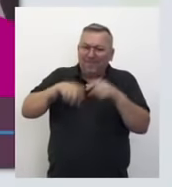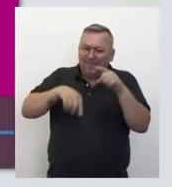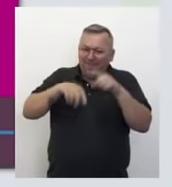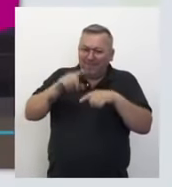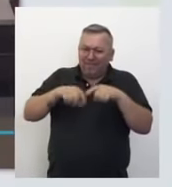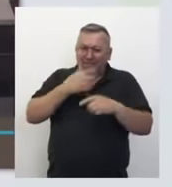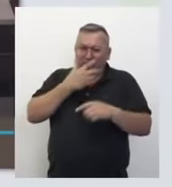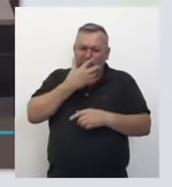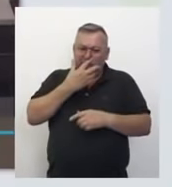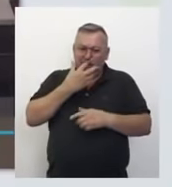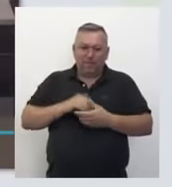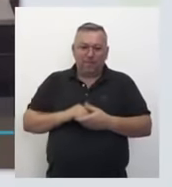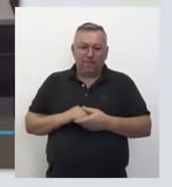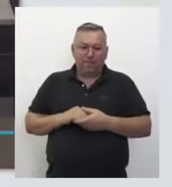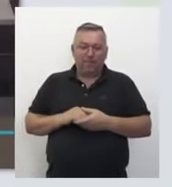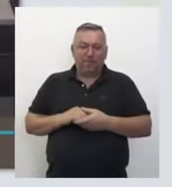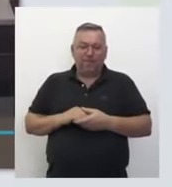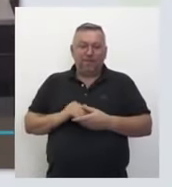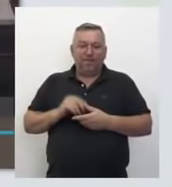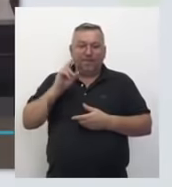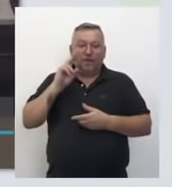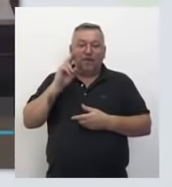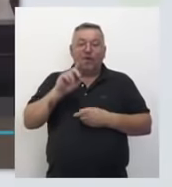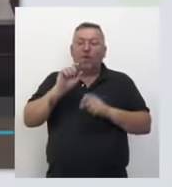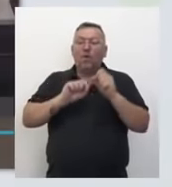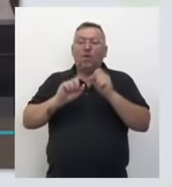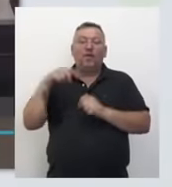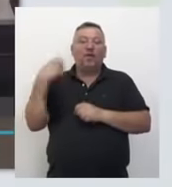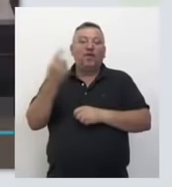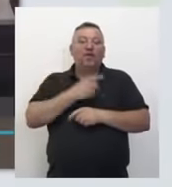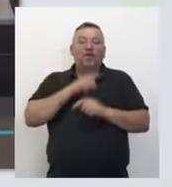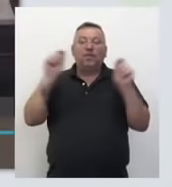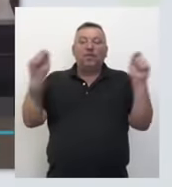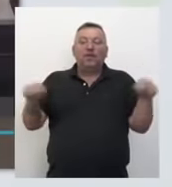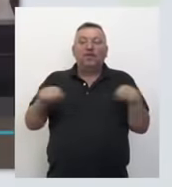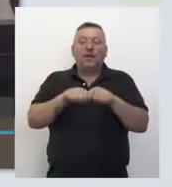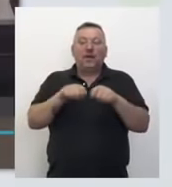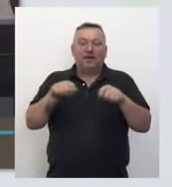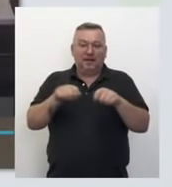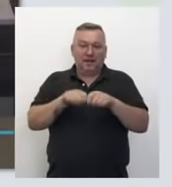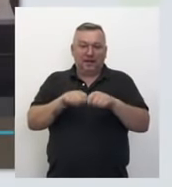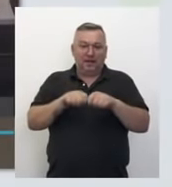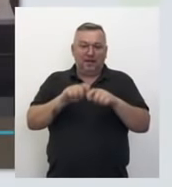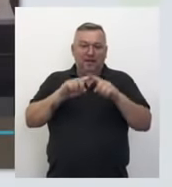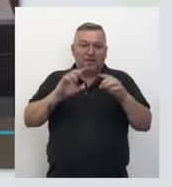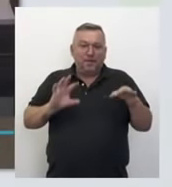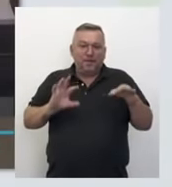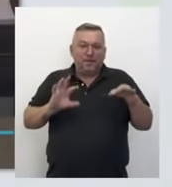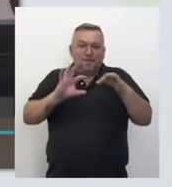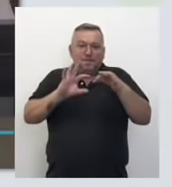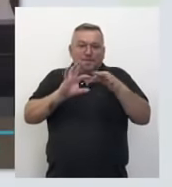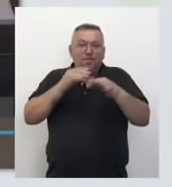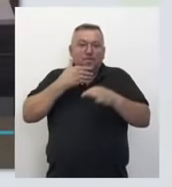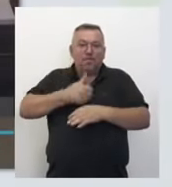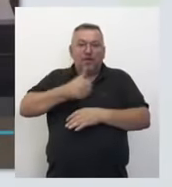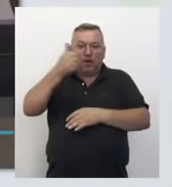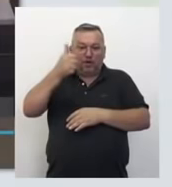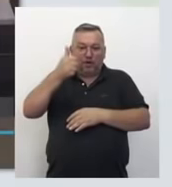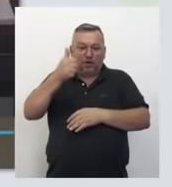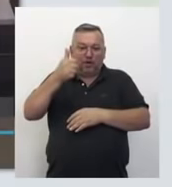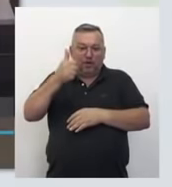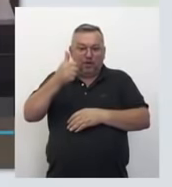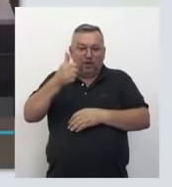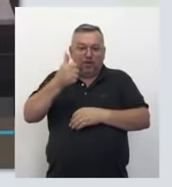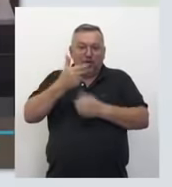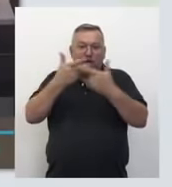tempo? Bom, então vamos lá. O que nós podemos criar para nos conectar melhor, ou seja, algo